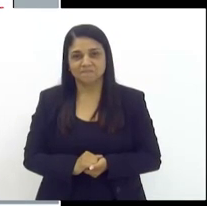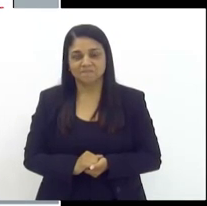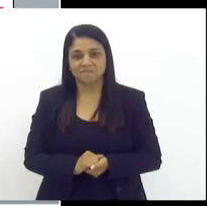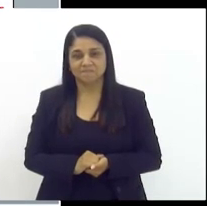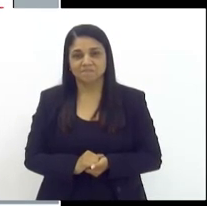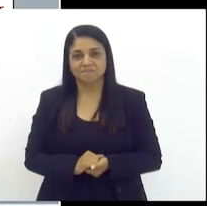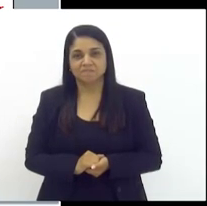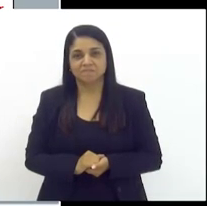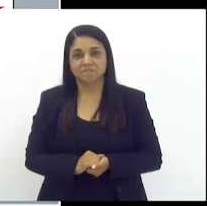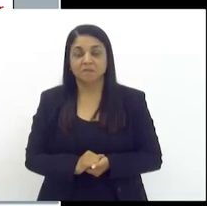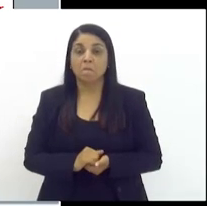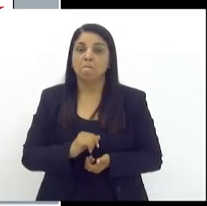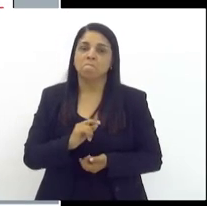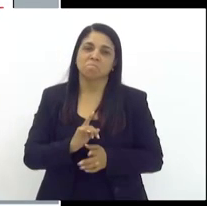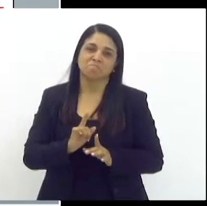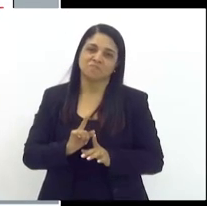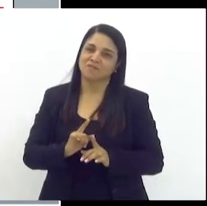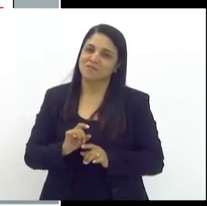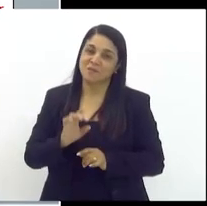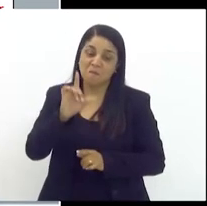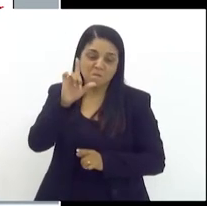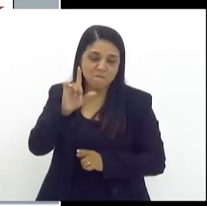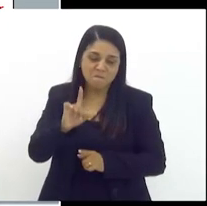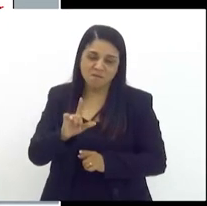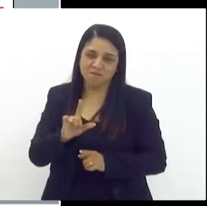menos para o ibs